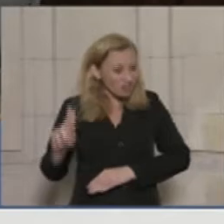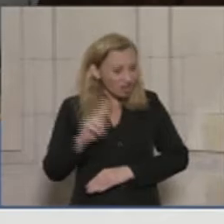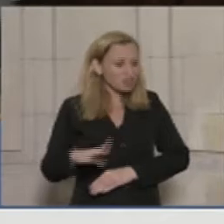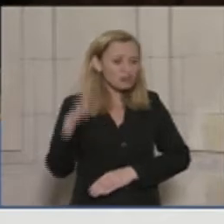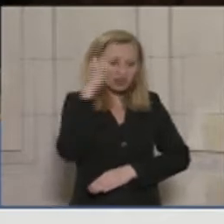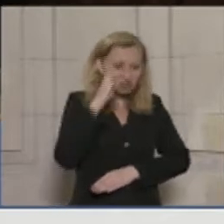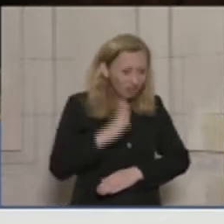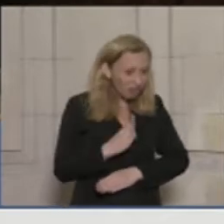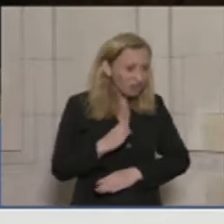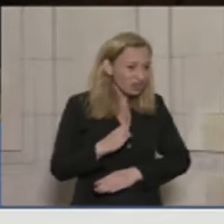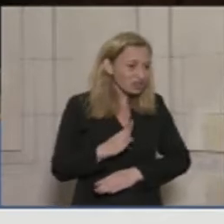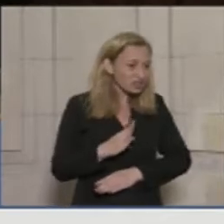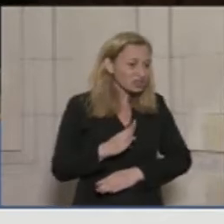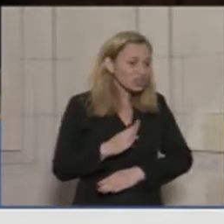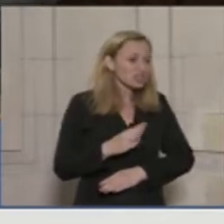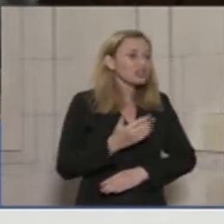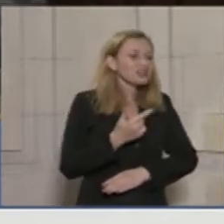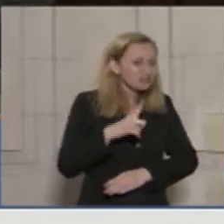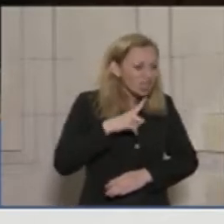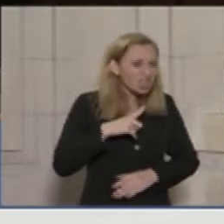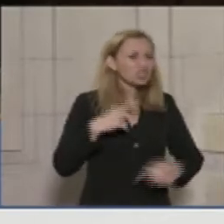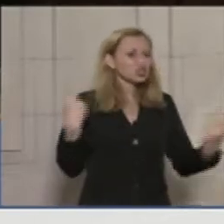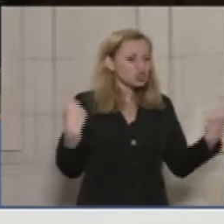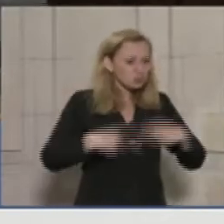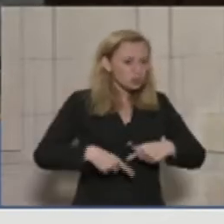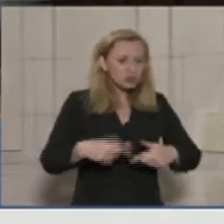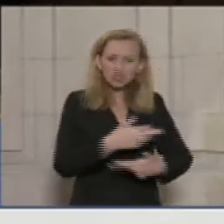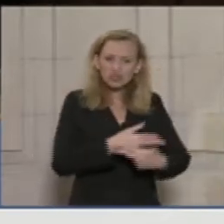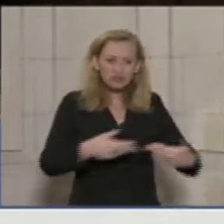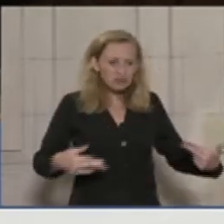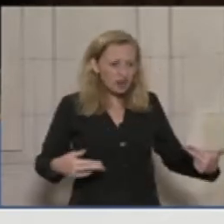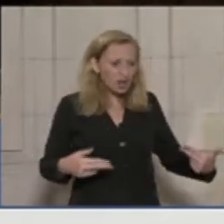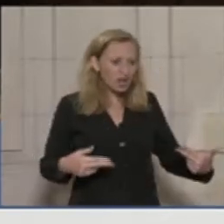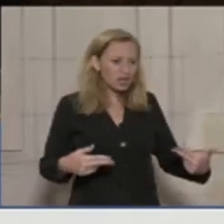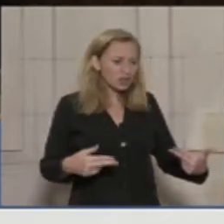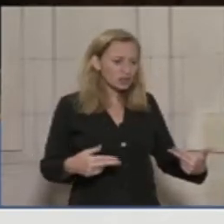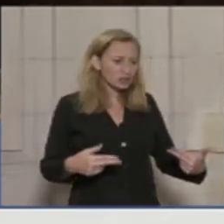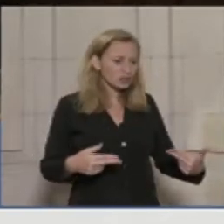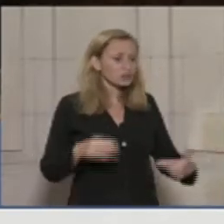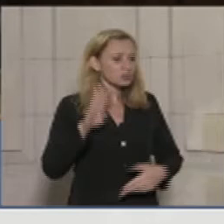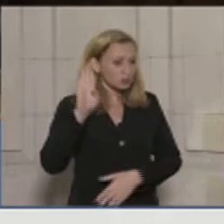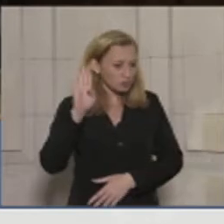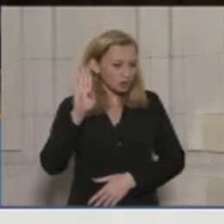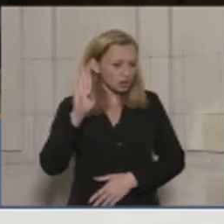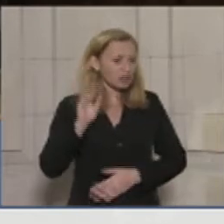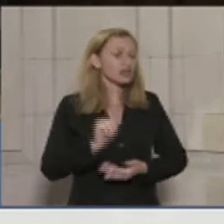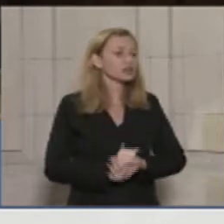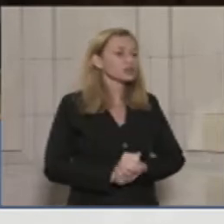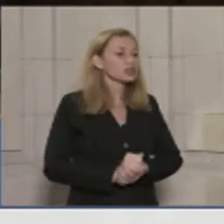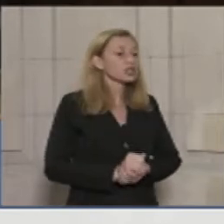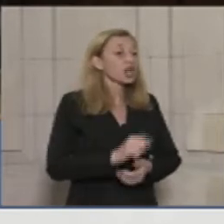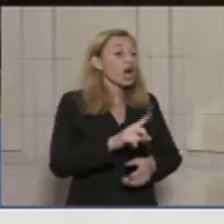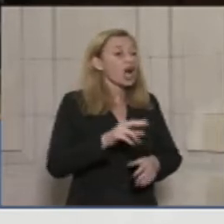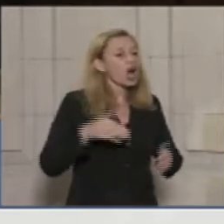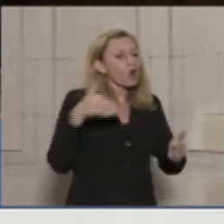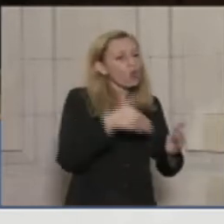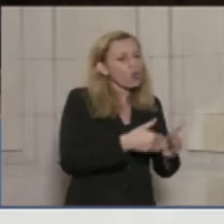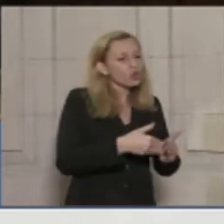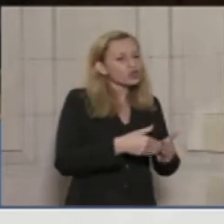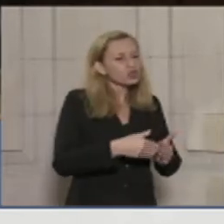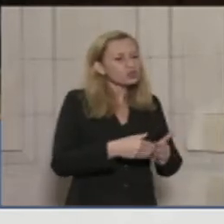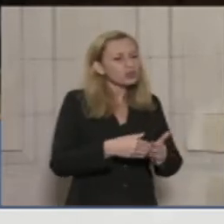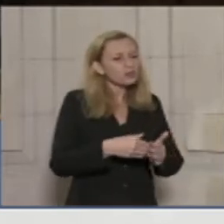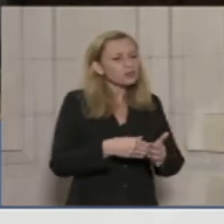também. Tem disputa de várias chapas, é um processo democrático. A última ou penúltima eleição para reitor da UERJ, se não me engano, teve 5 ou